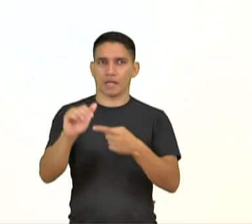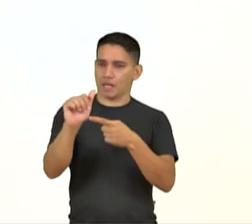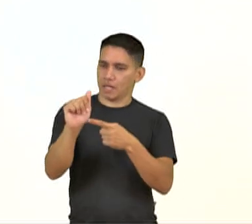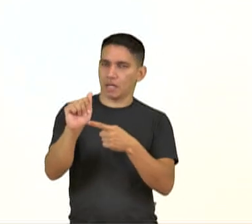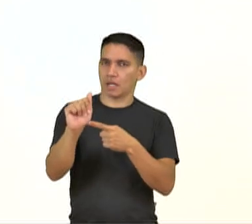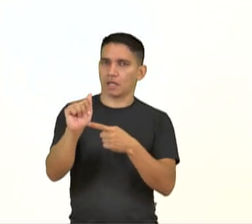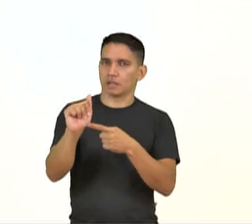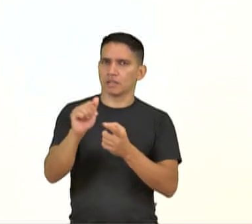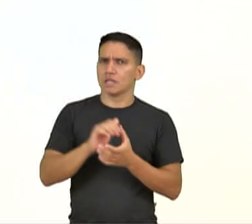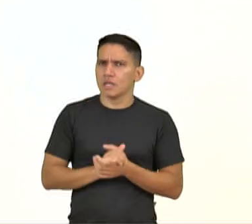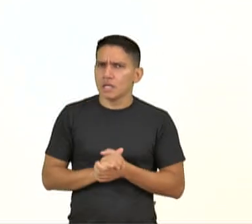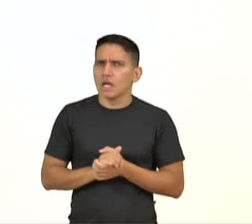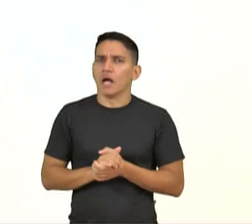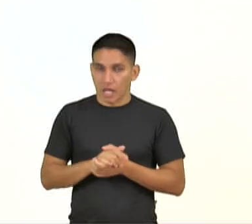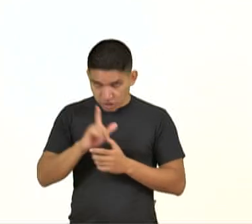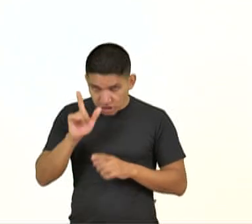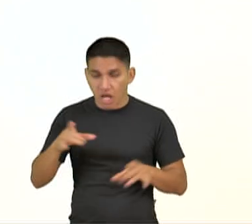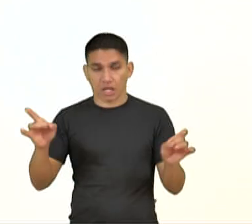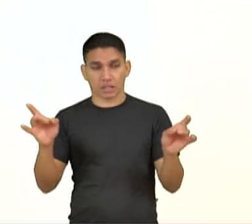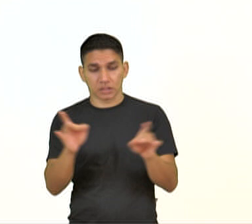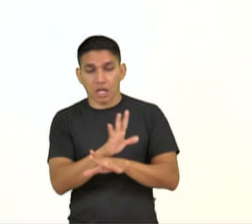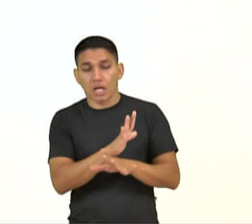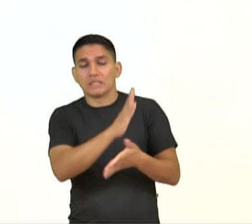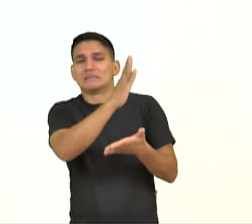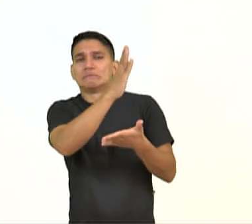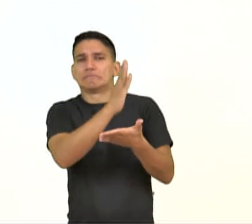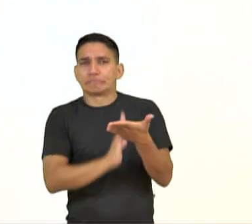Foram indeferidos